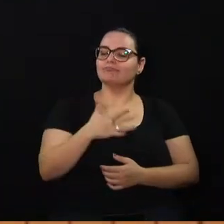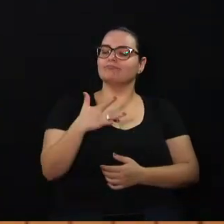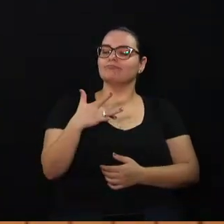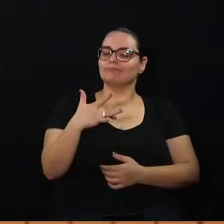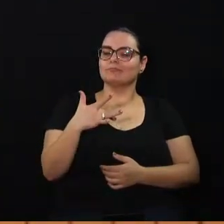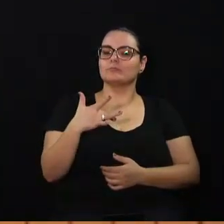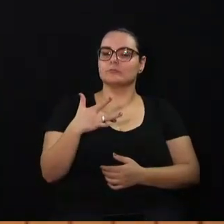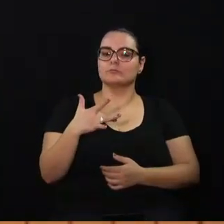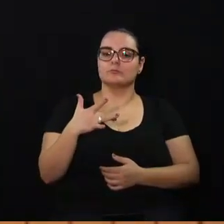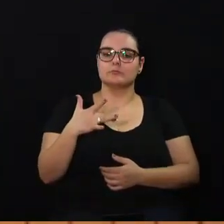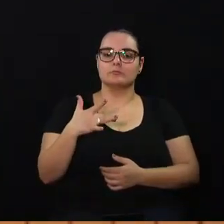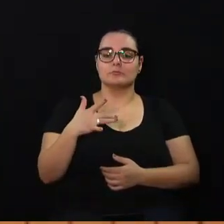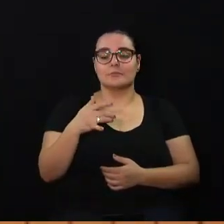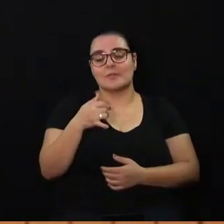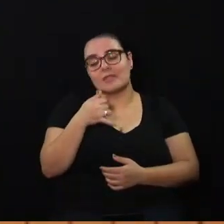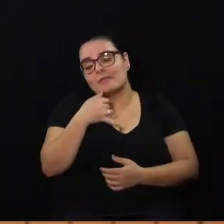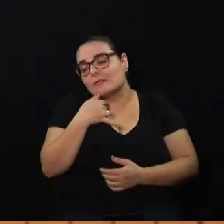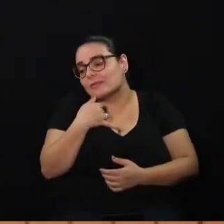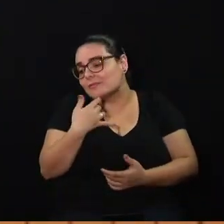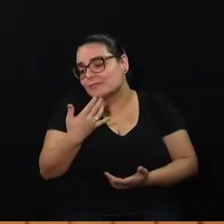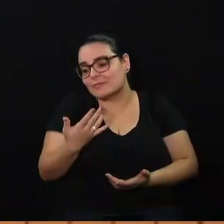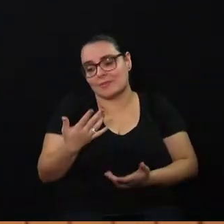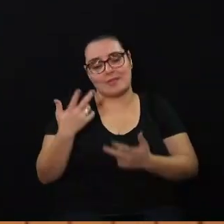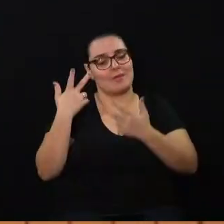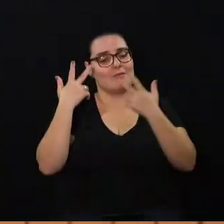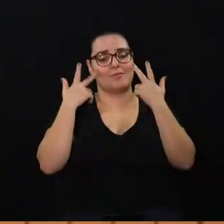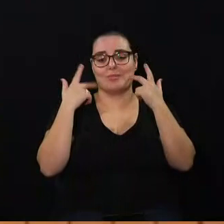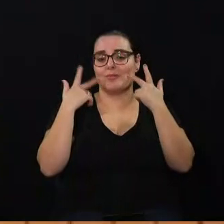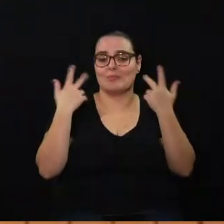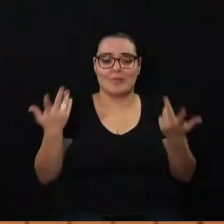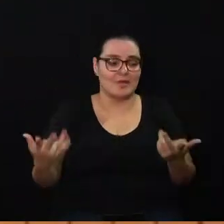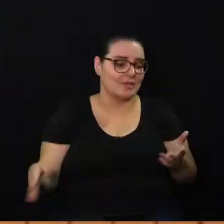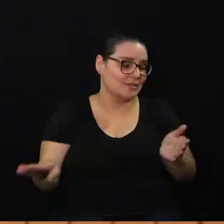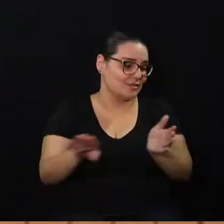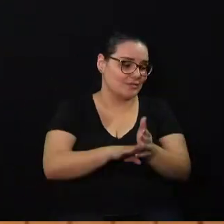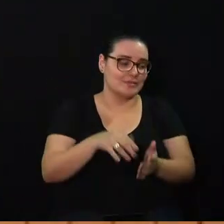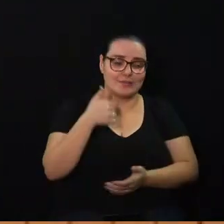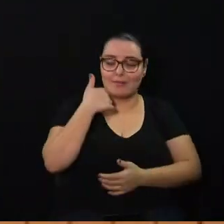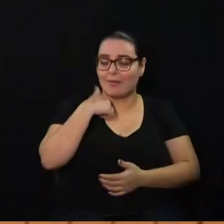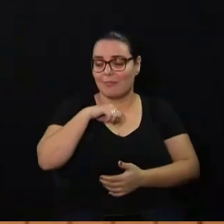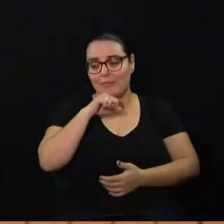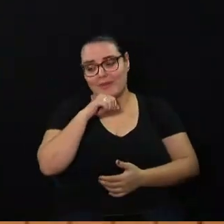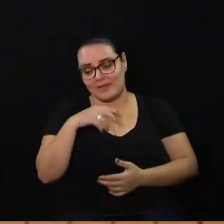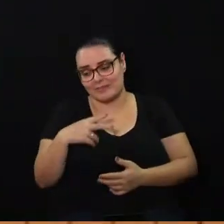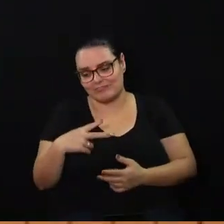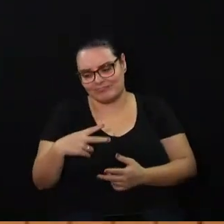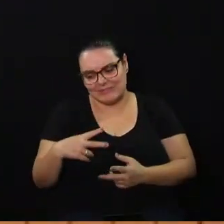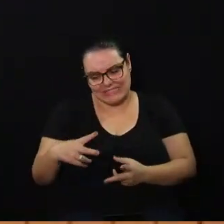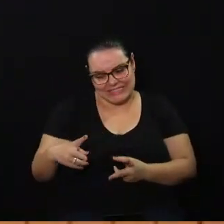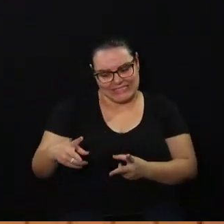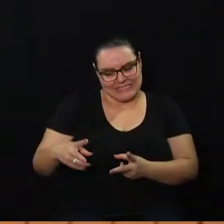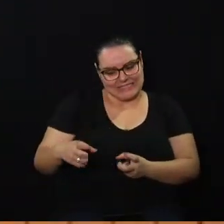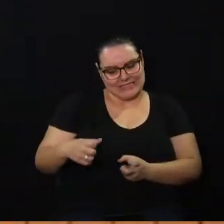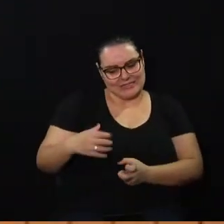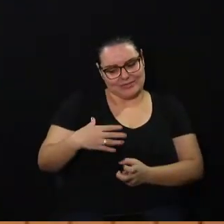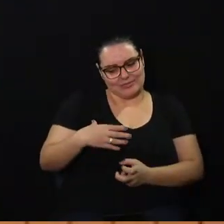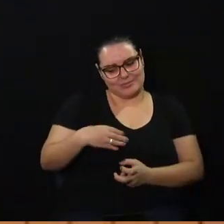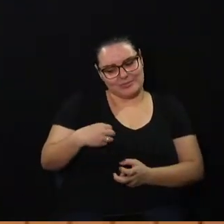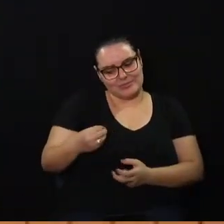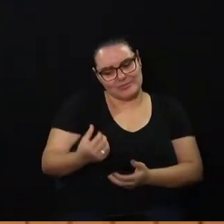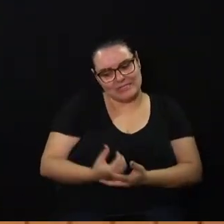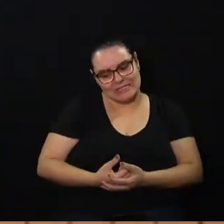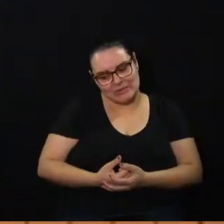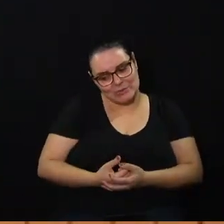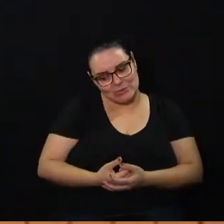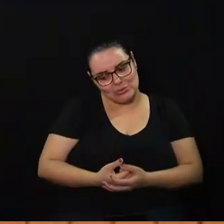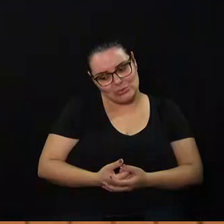não é incomum no consultório é chegar em mães que percebem algo diferente nos seus filhos e